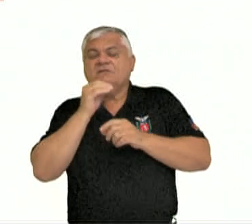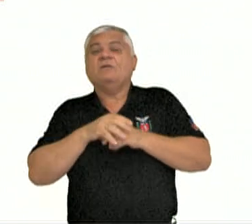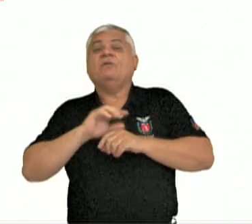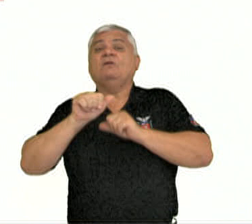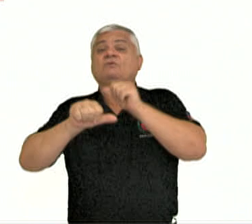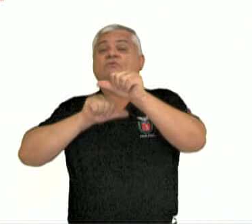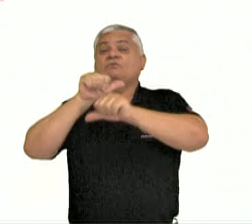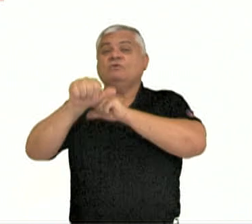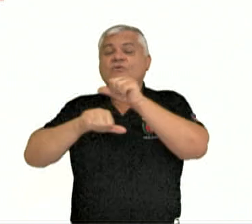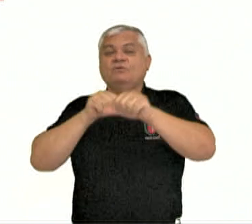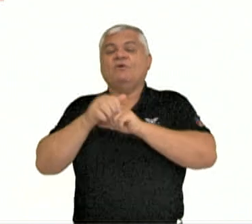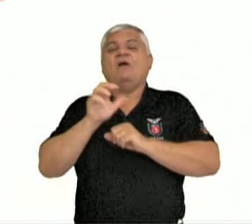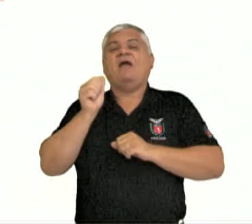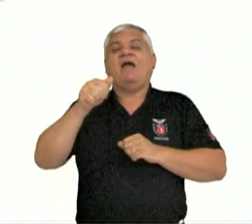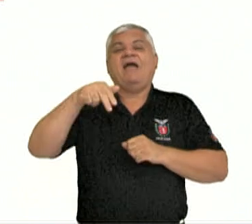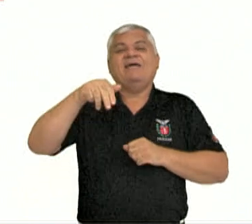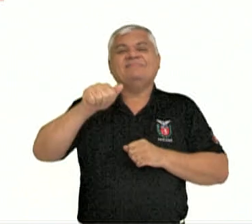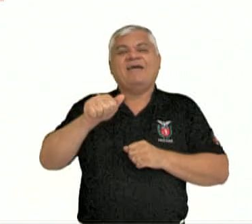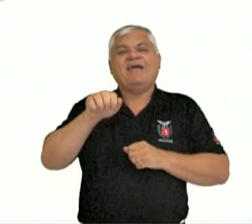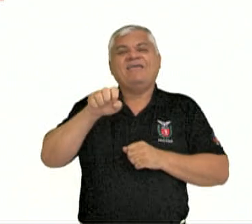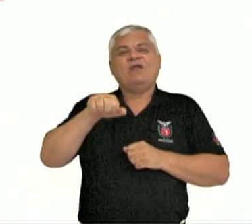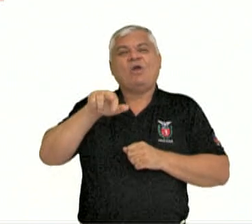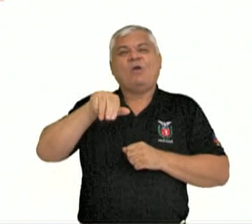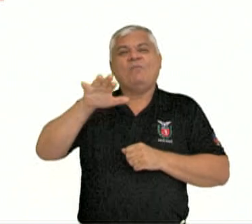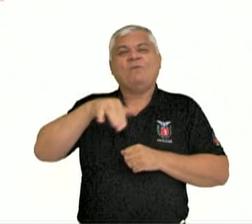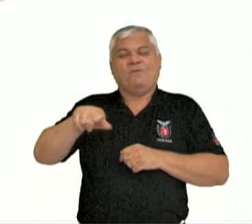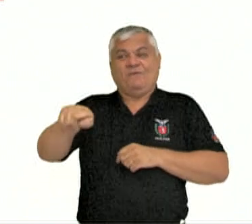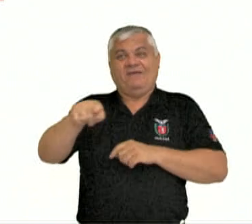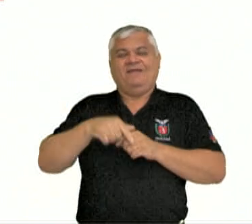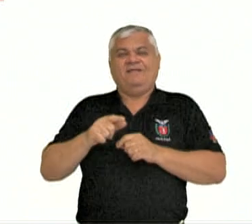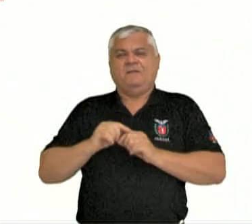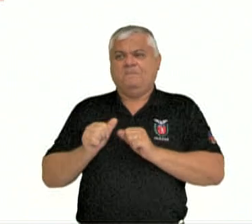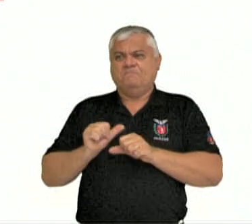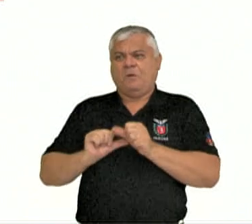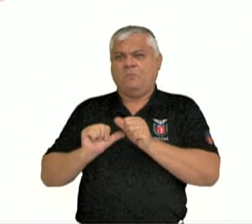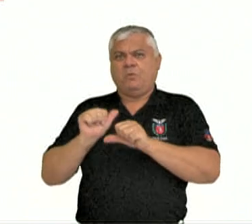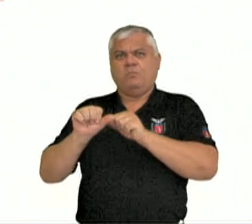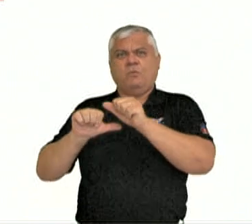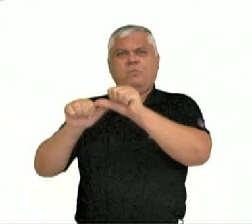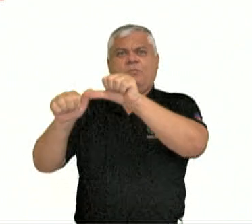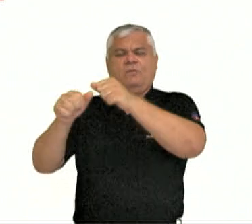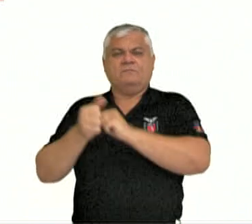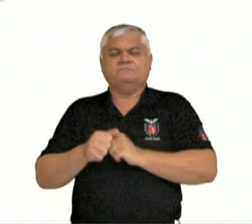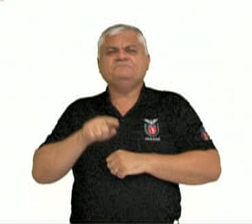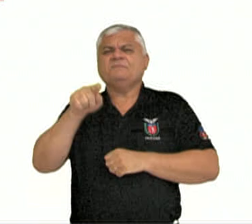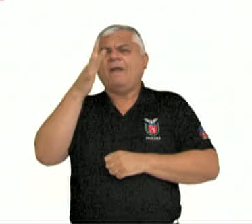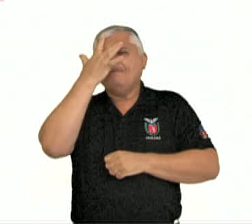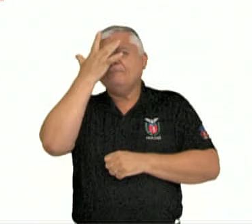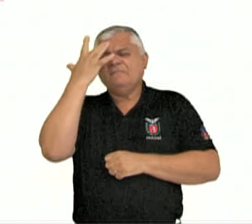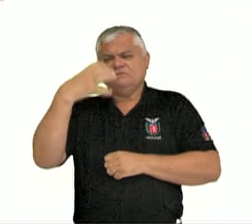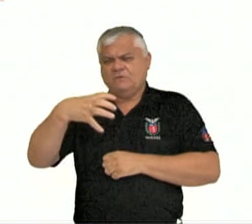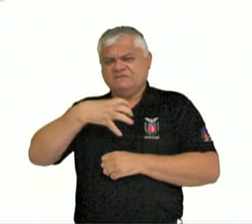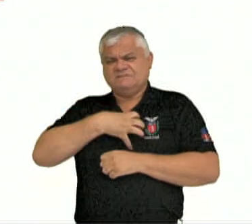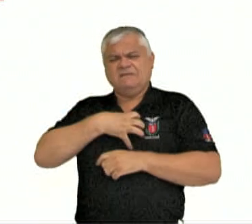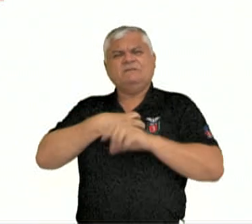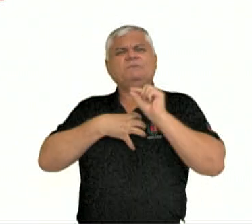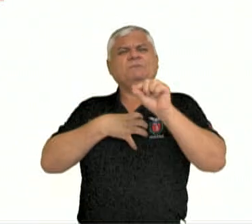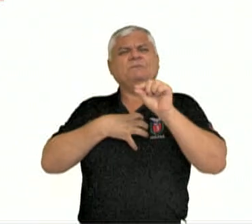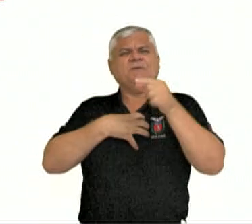tornaram anaeróbios. Claro, isso foi um processo de evolução, né? Os sintomas, normalmente é uma